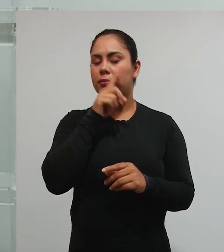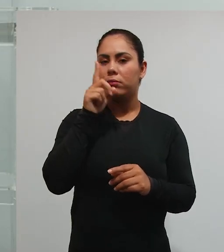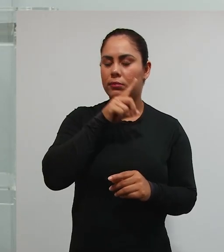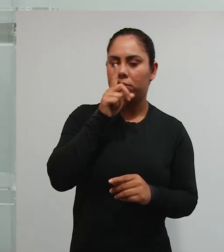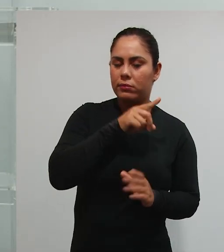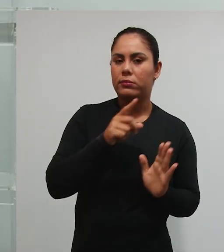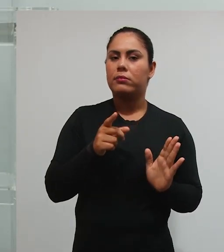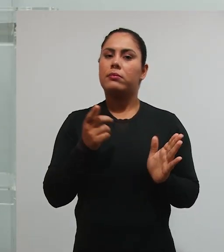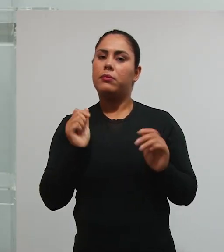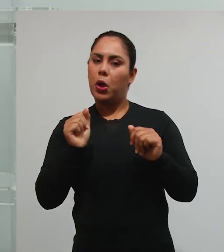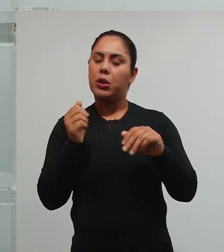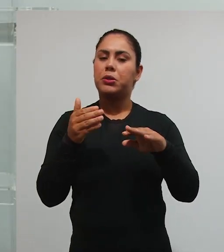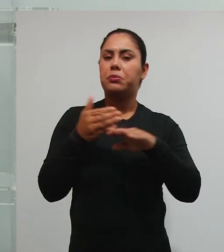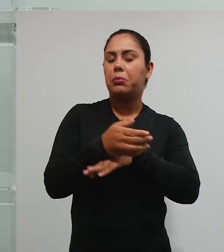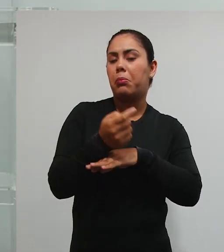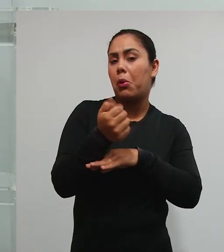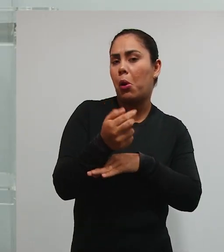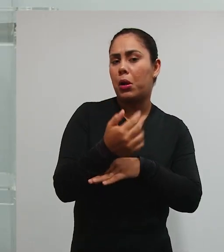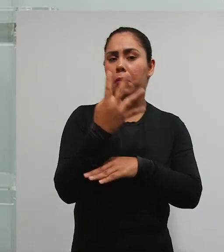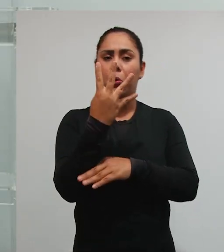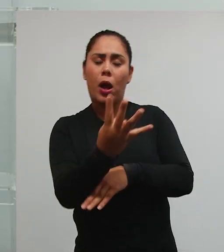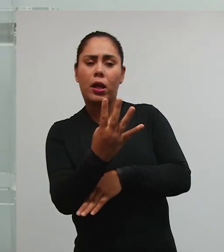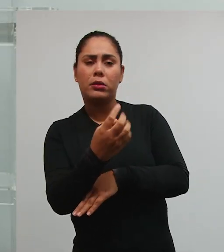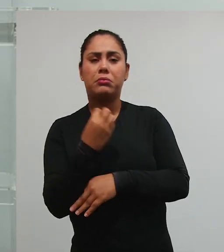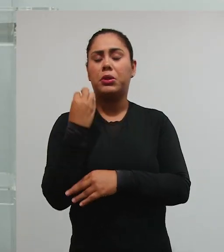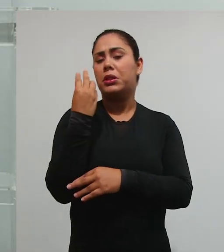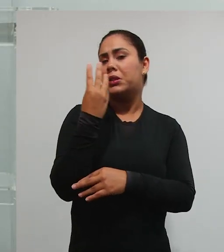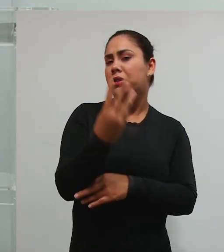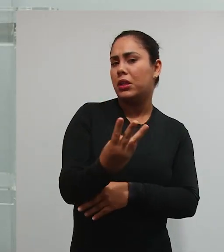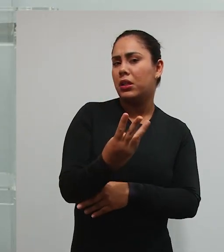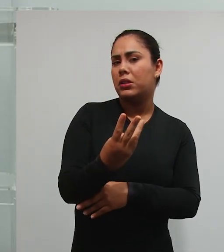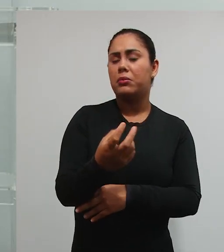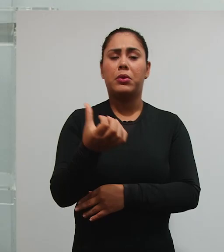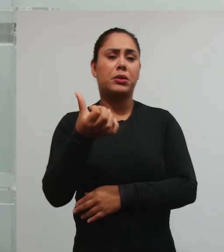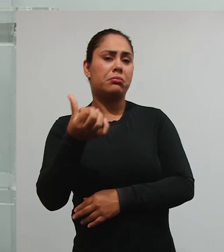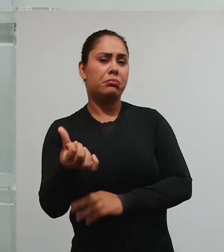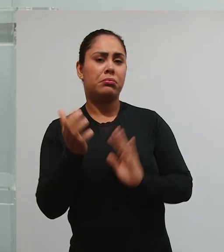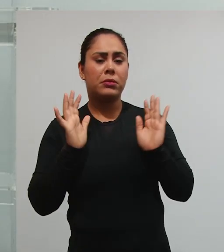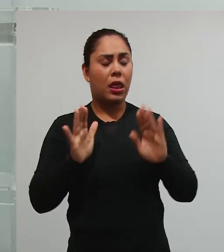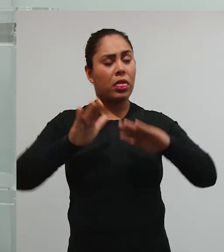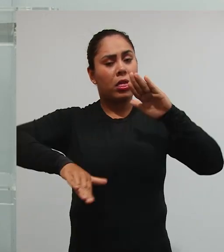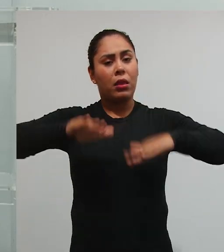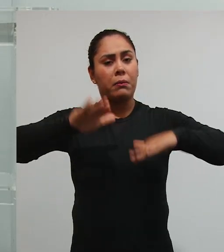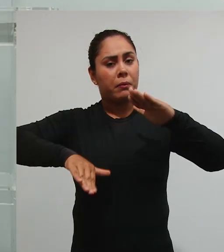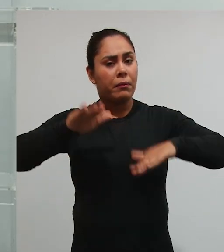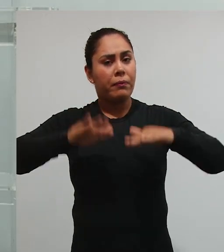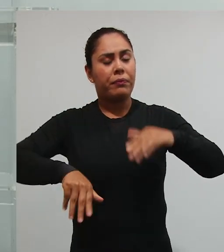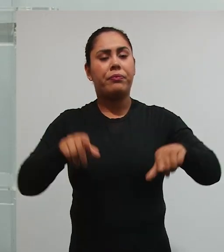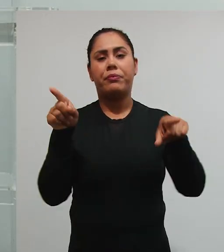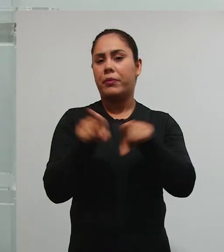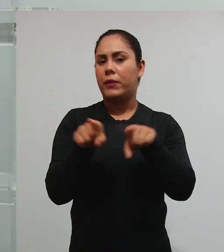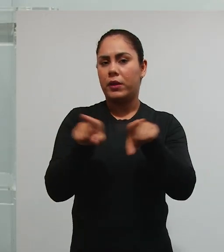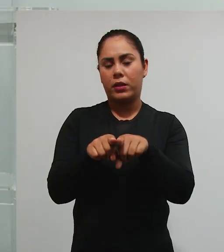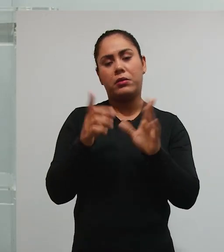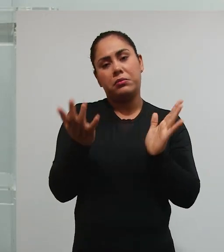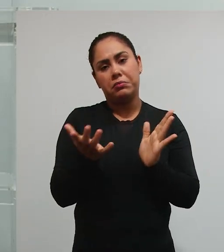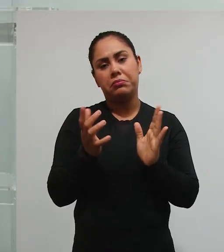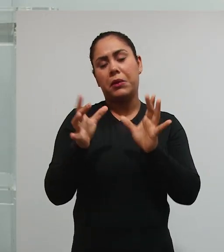de erro para mais ou para menos. Podem ser 4, podem ser 3, podem ser 6. Vai depender